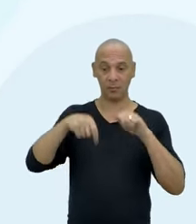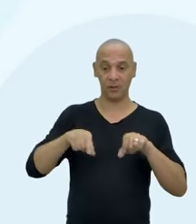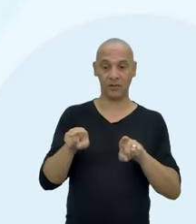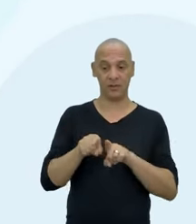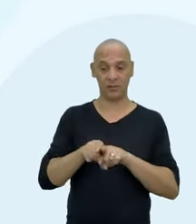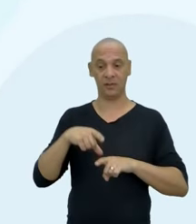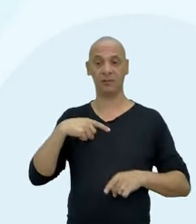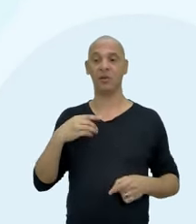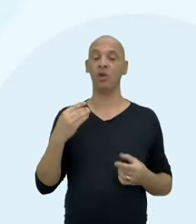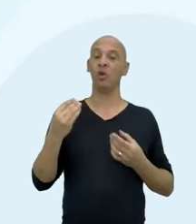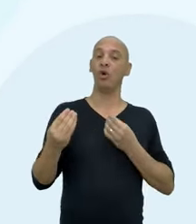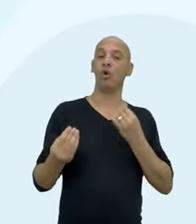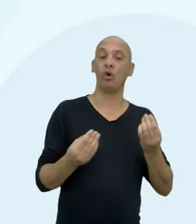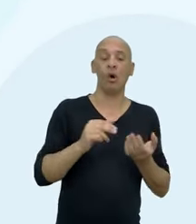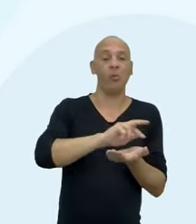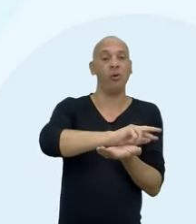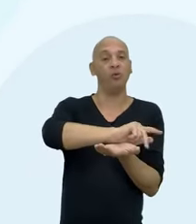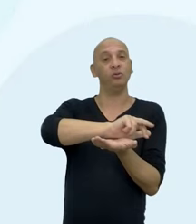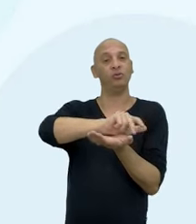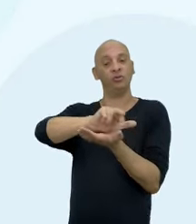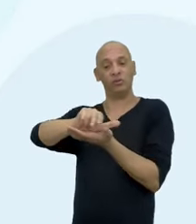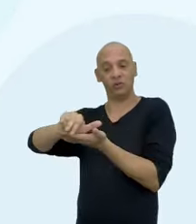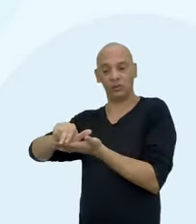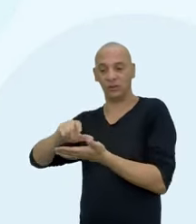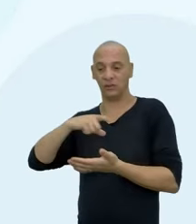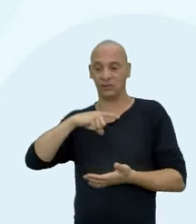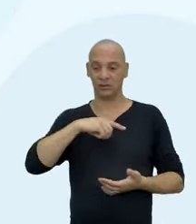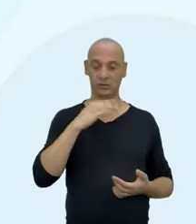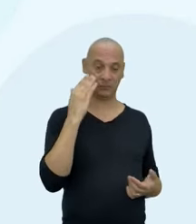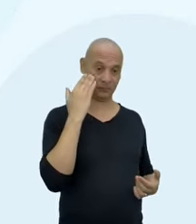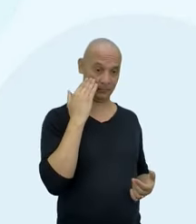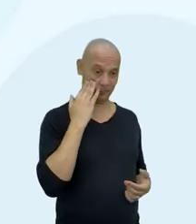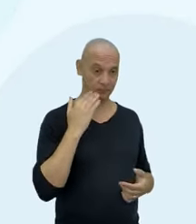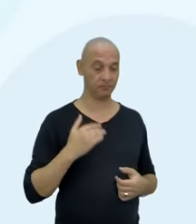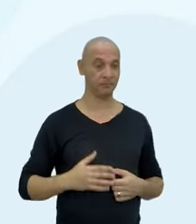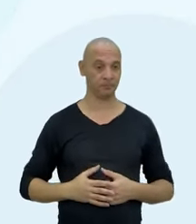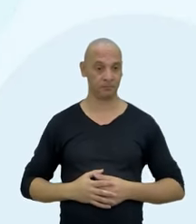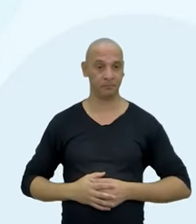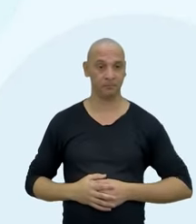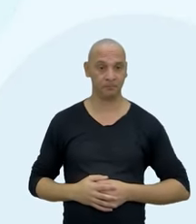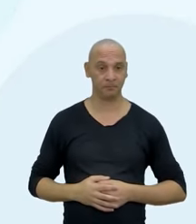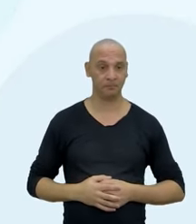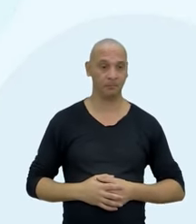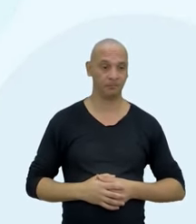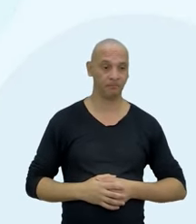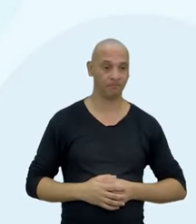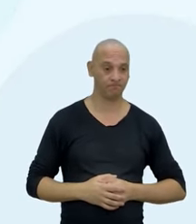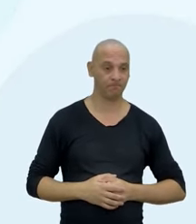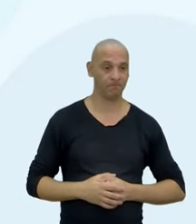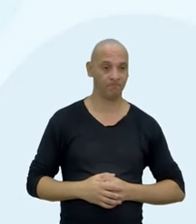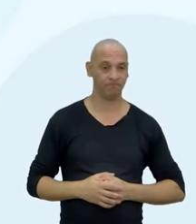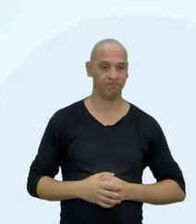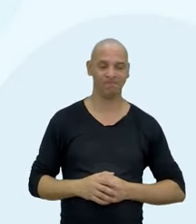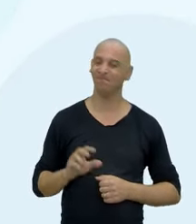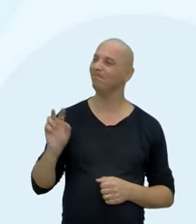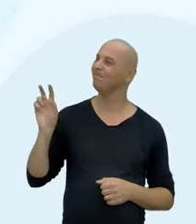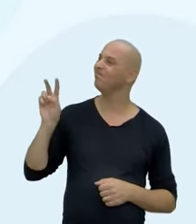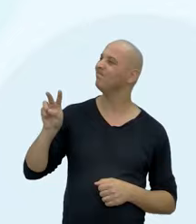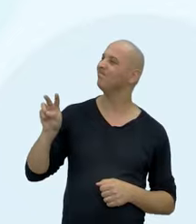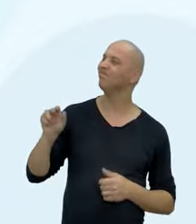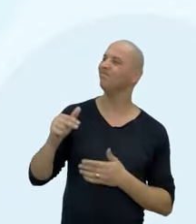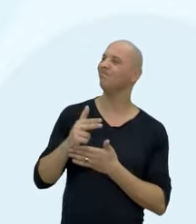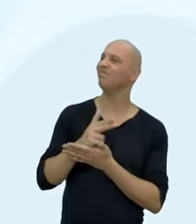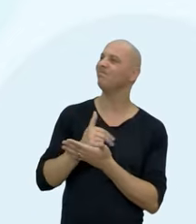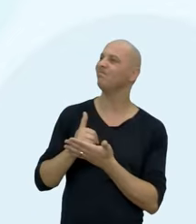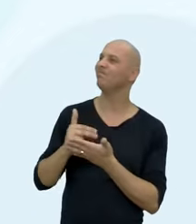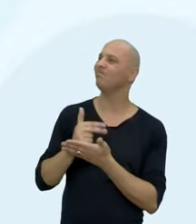com as variações contínuas e não apenas o desenho né é eu tô vendo que algumas imagens